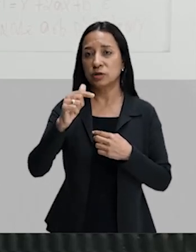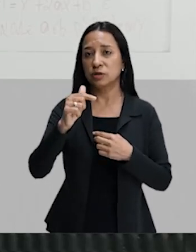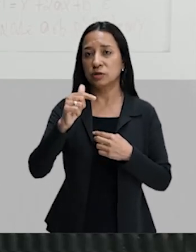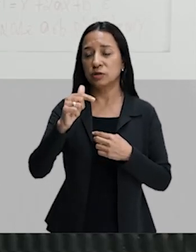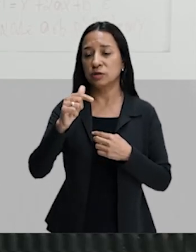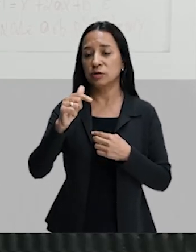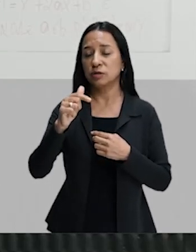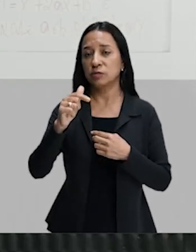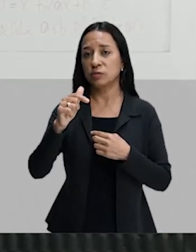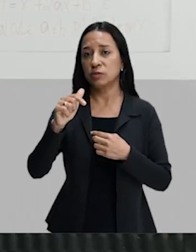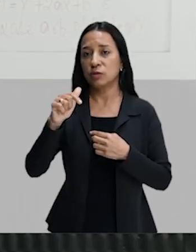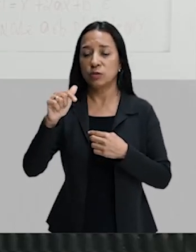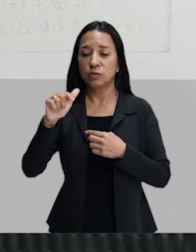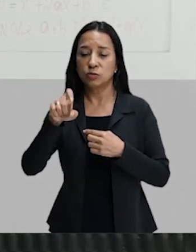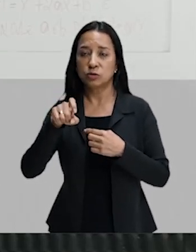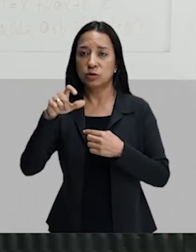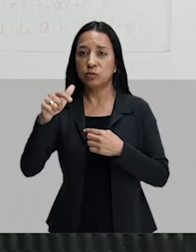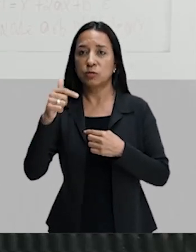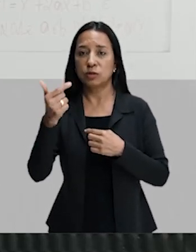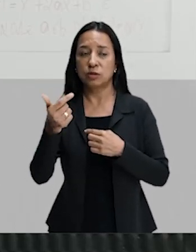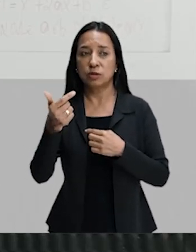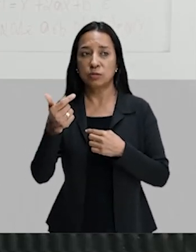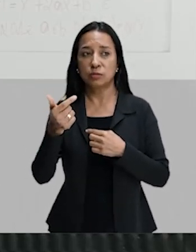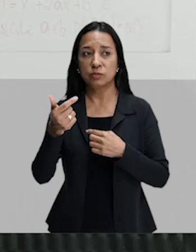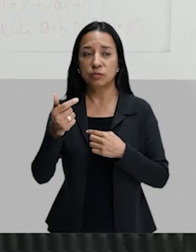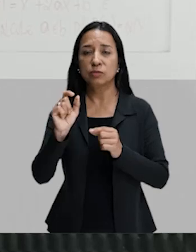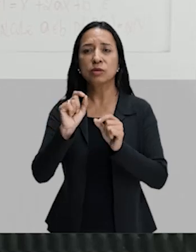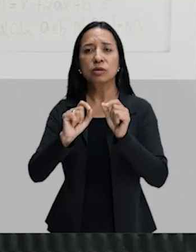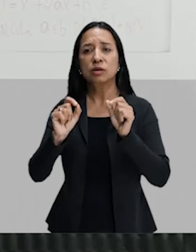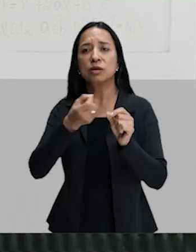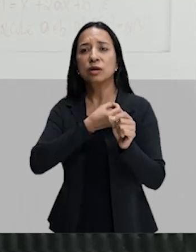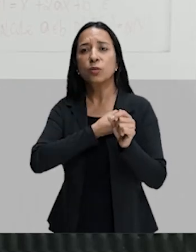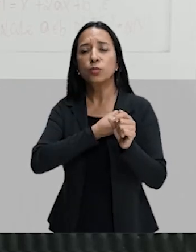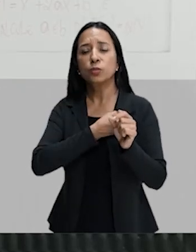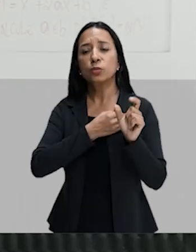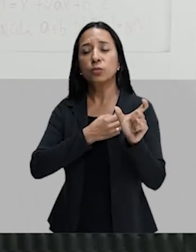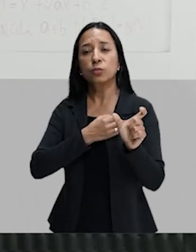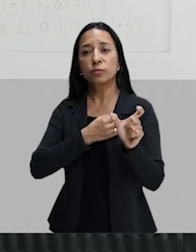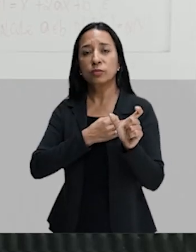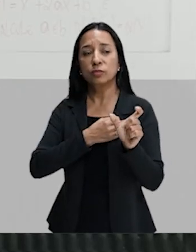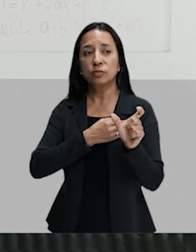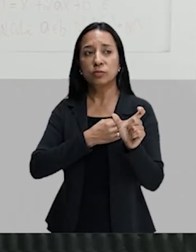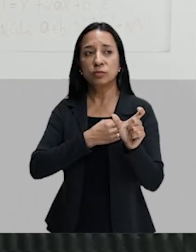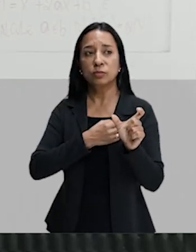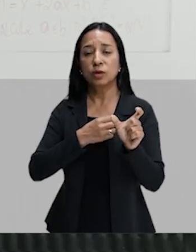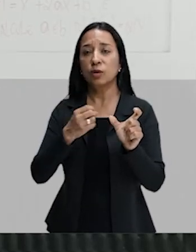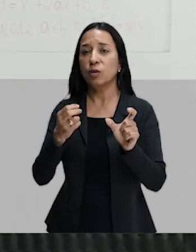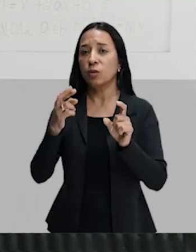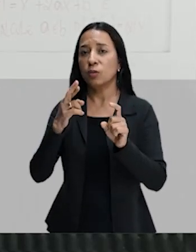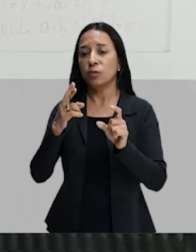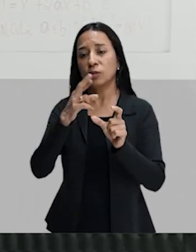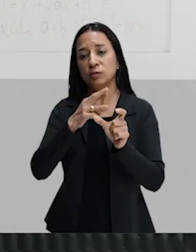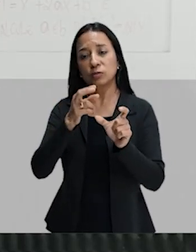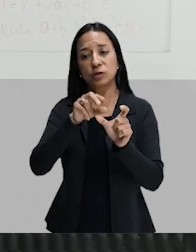é correspondente a 1x? É o b1x, porque o correspondente aqui tem o mesmo